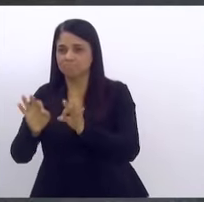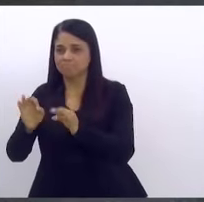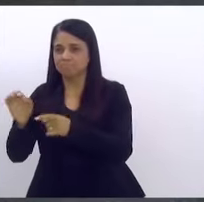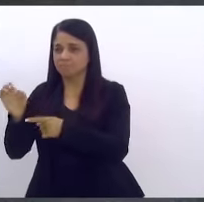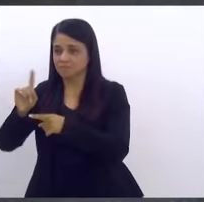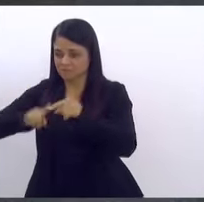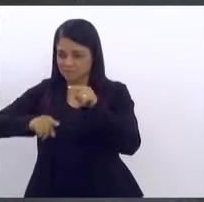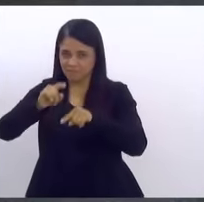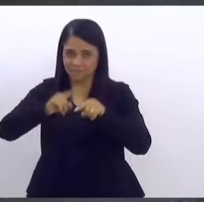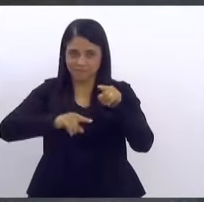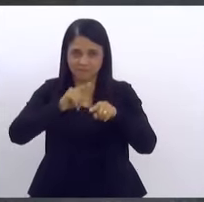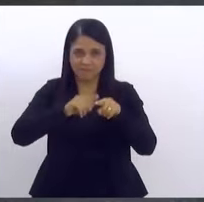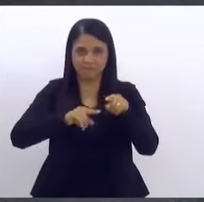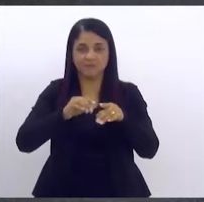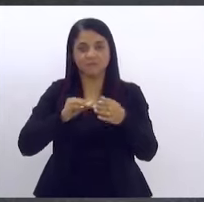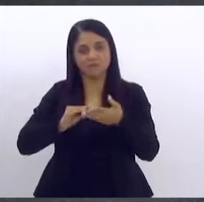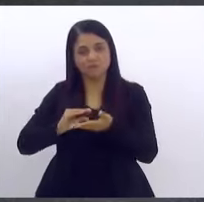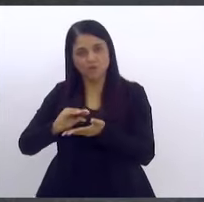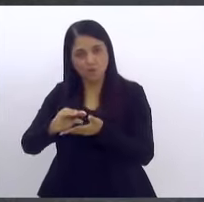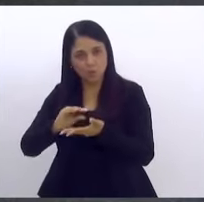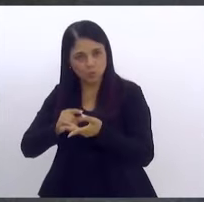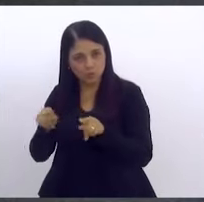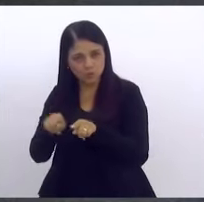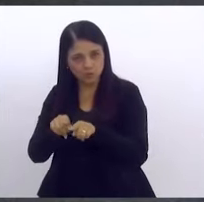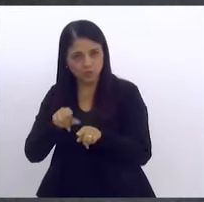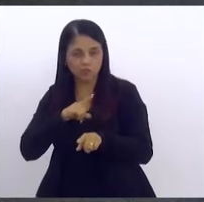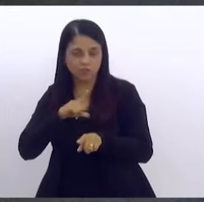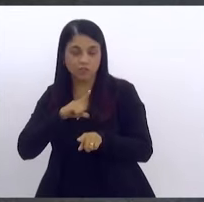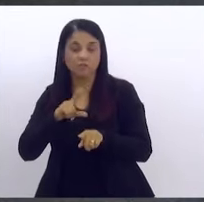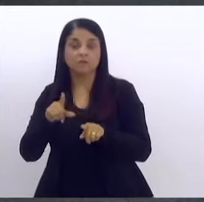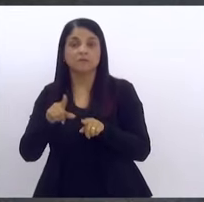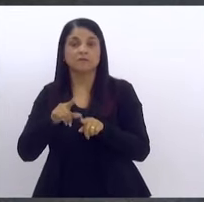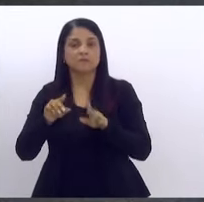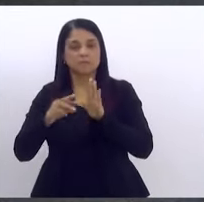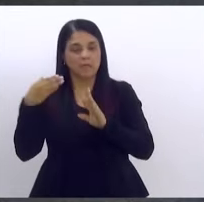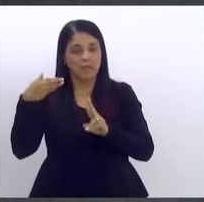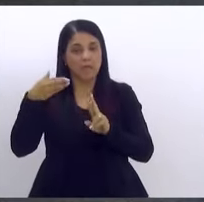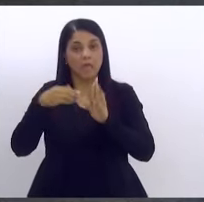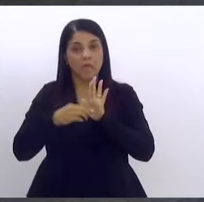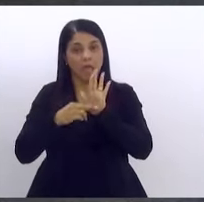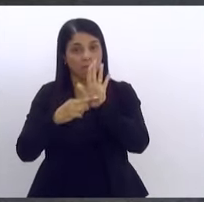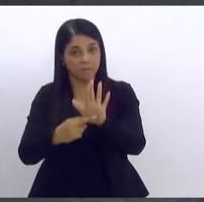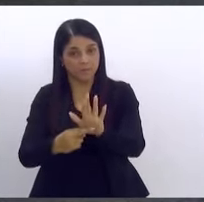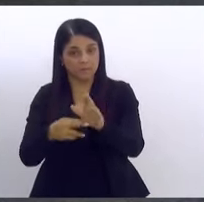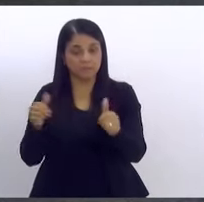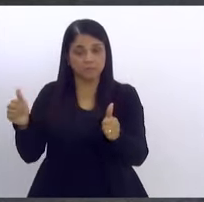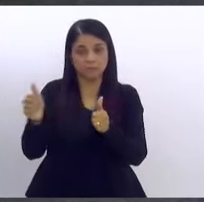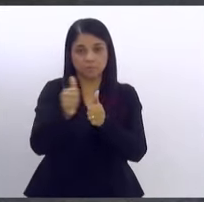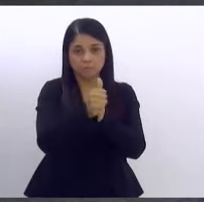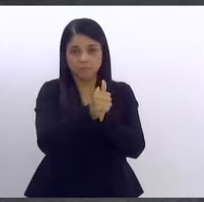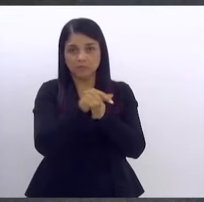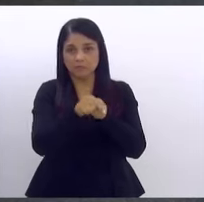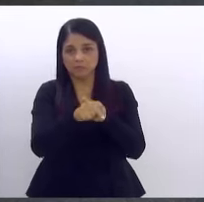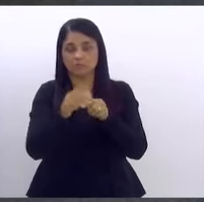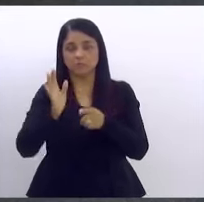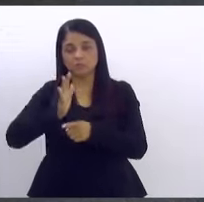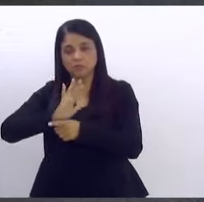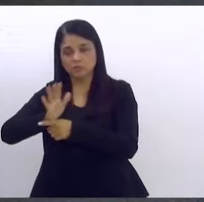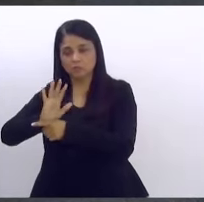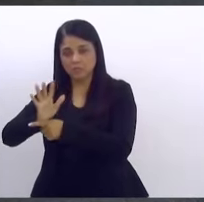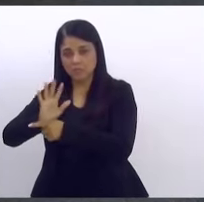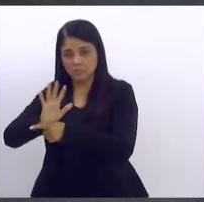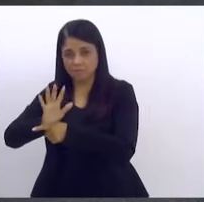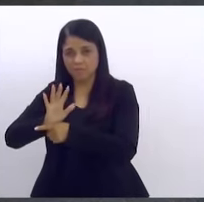com os recursos que tinha à disposição, mas, sobretudo, por ser um dos maiores representantes militantes em defesa de um cinema